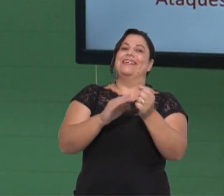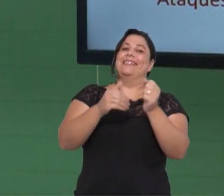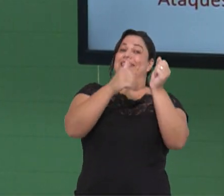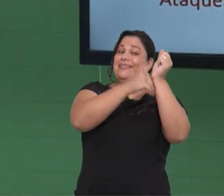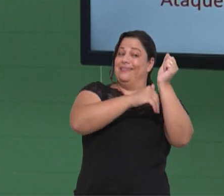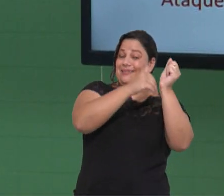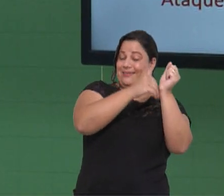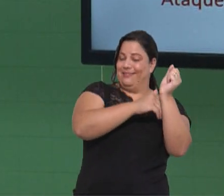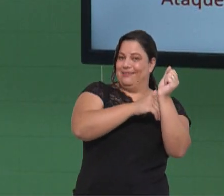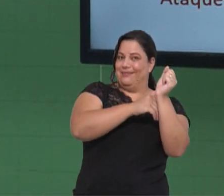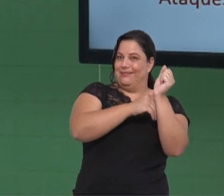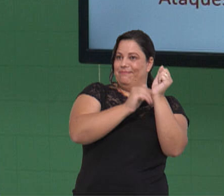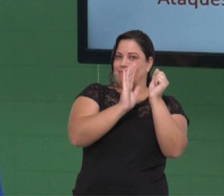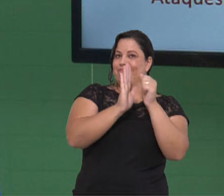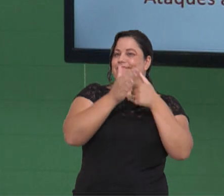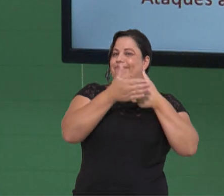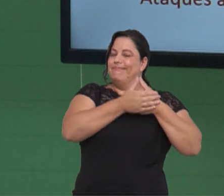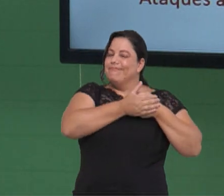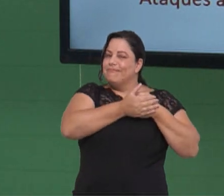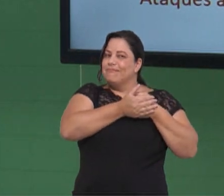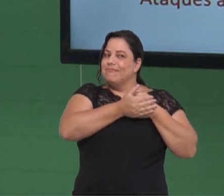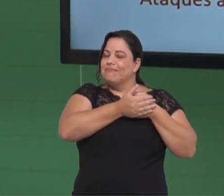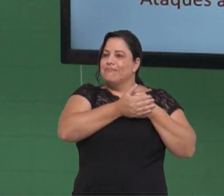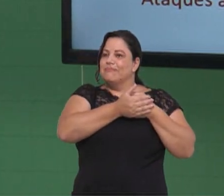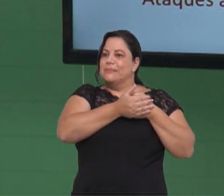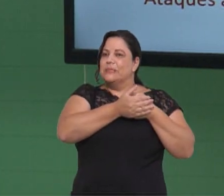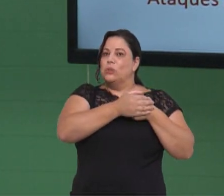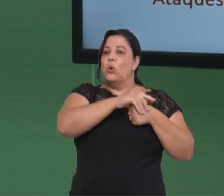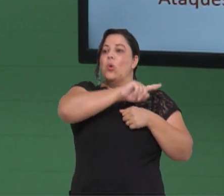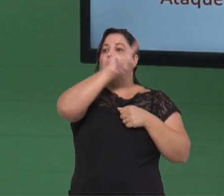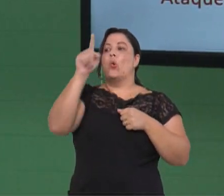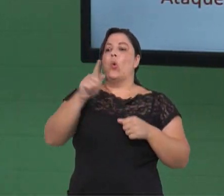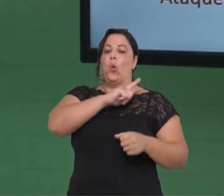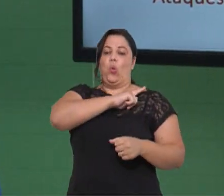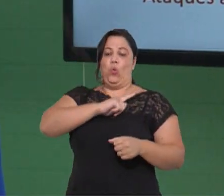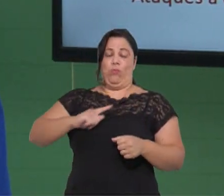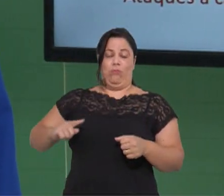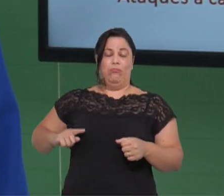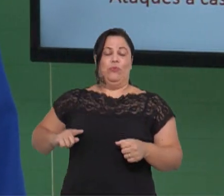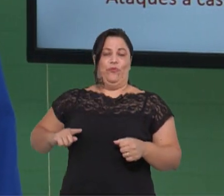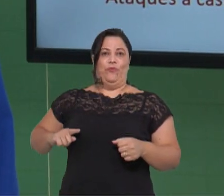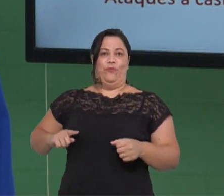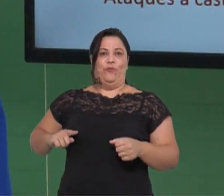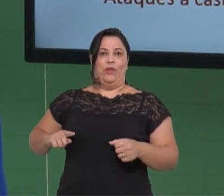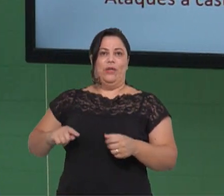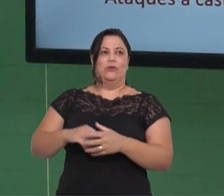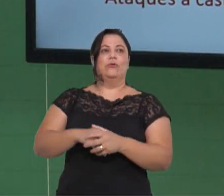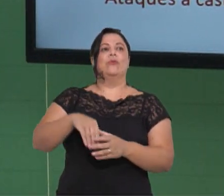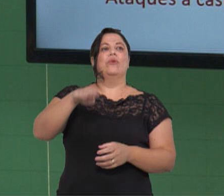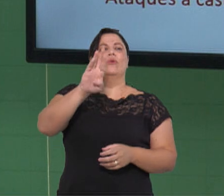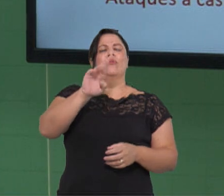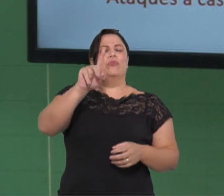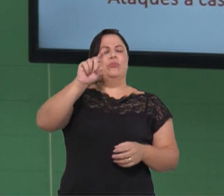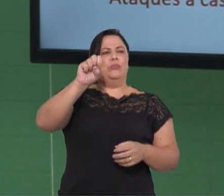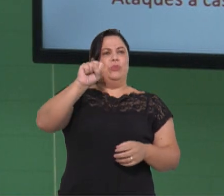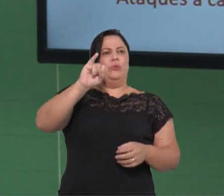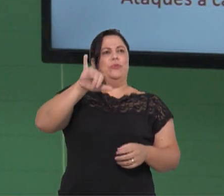também, da Áustria e da Prússia. A Prússia não existe mais hoje, né? A Prússia acabou depois